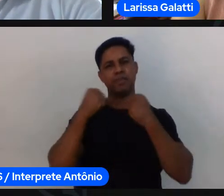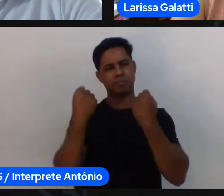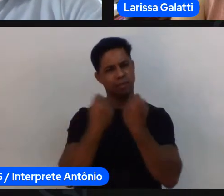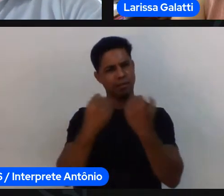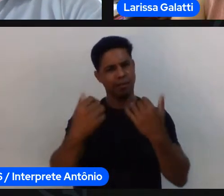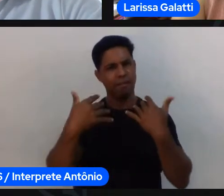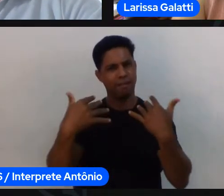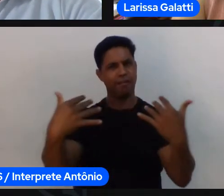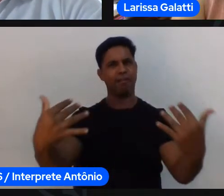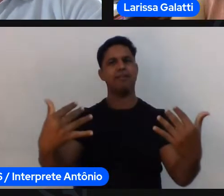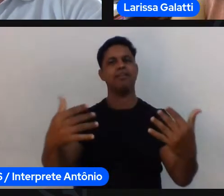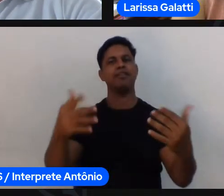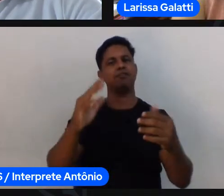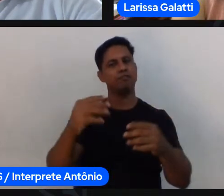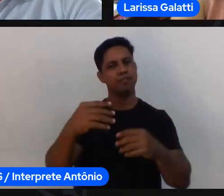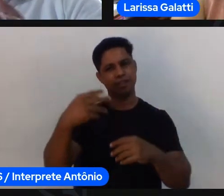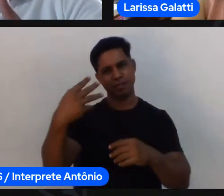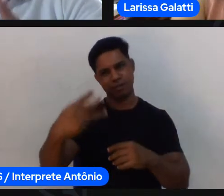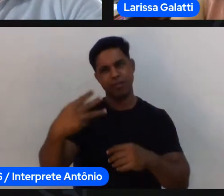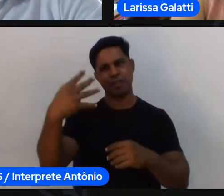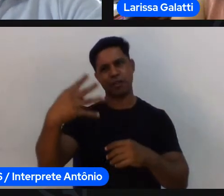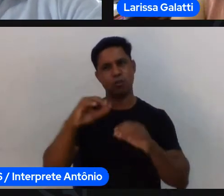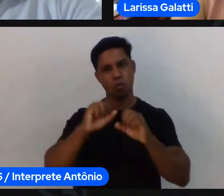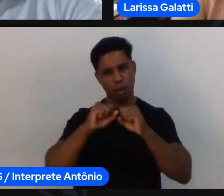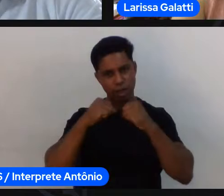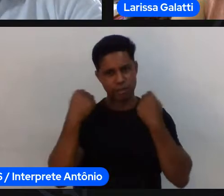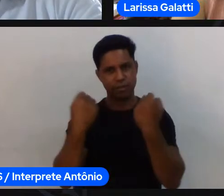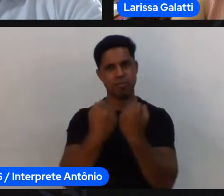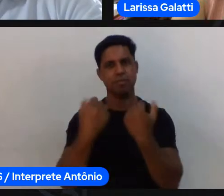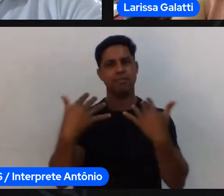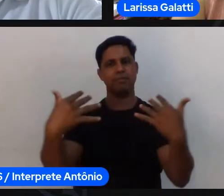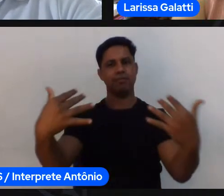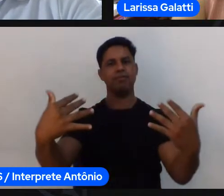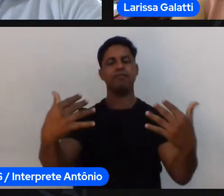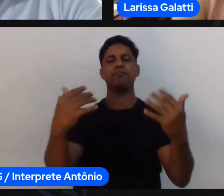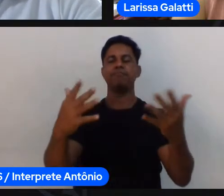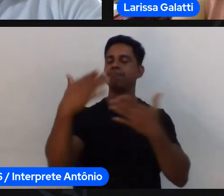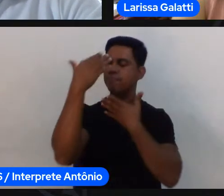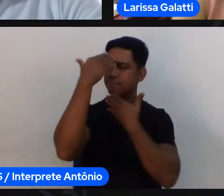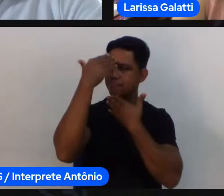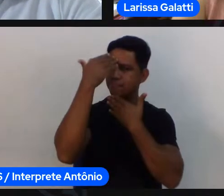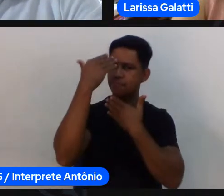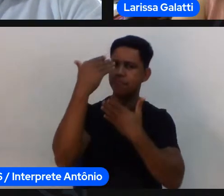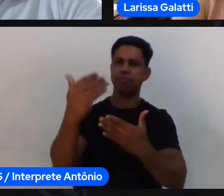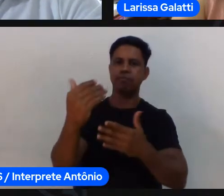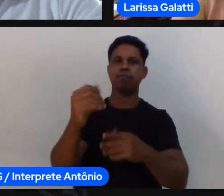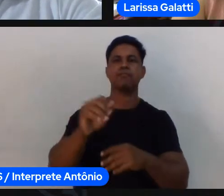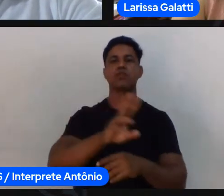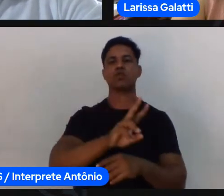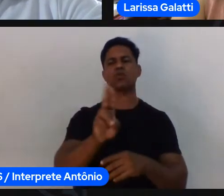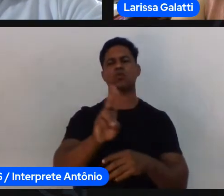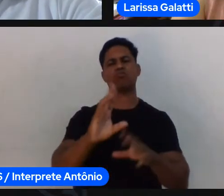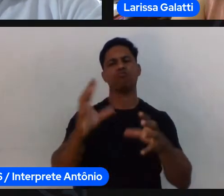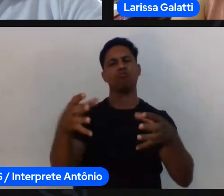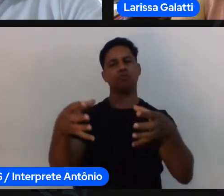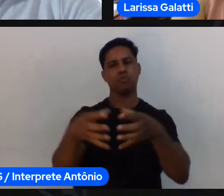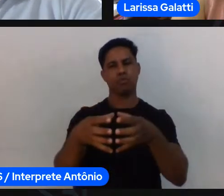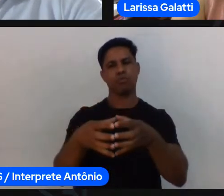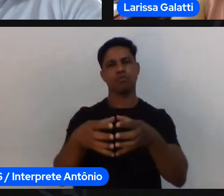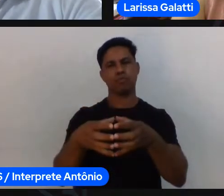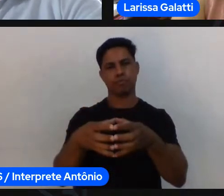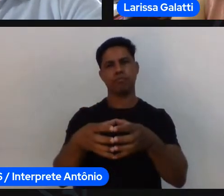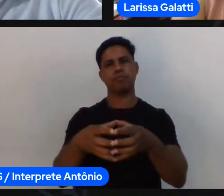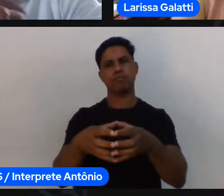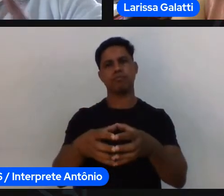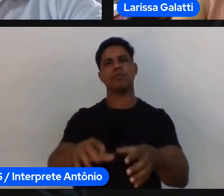esporte lá dentro de Mato Grosso tá bom Larissa eu agradeço imensamente em nome de toda toda a equipe da CECEL